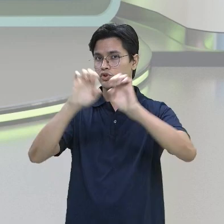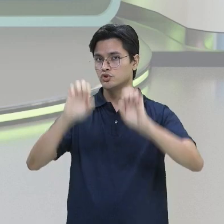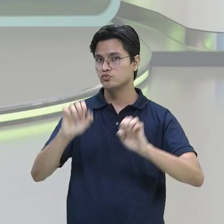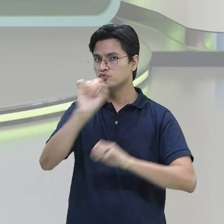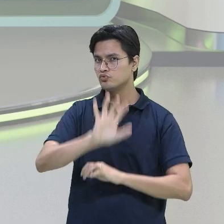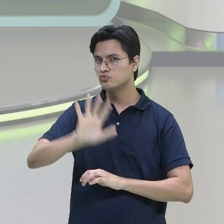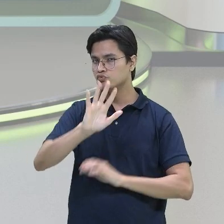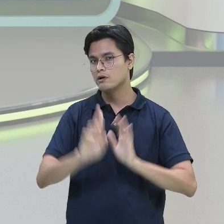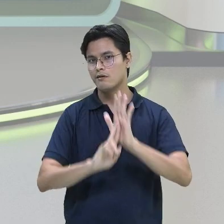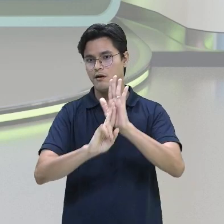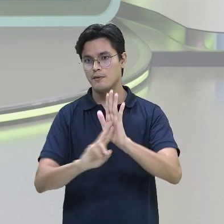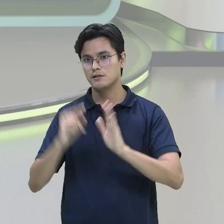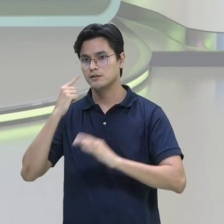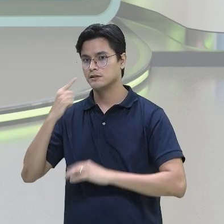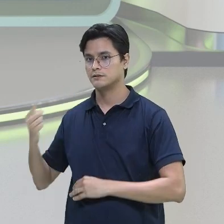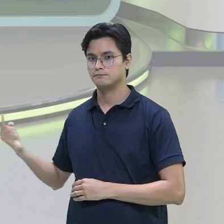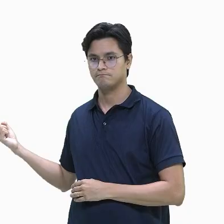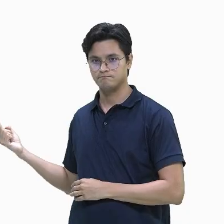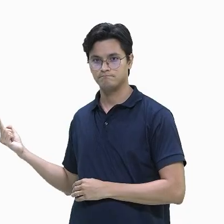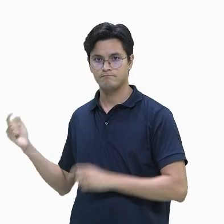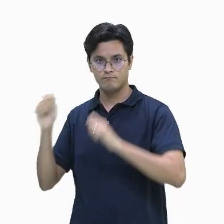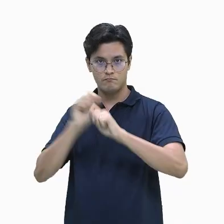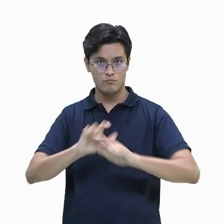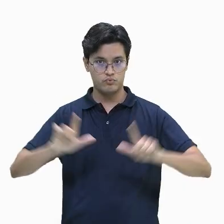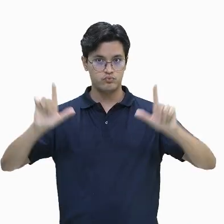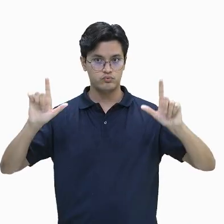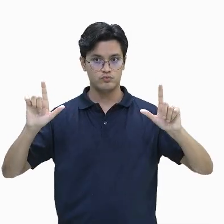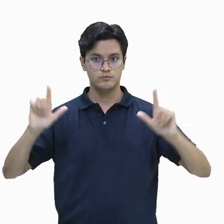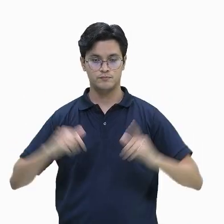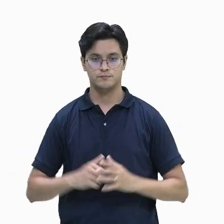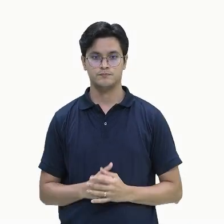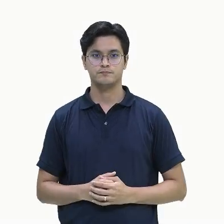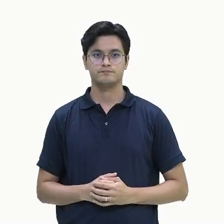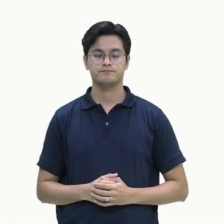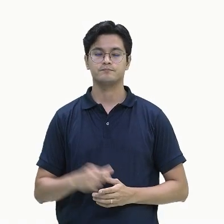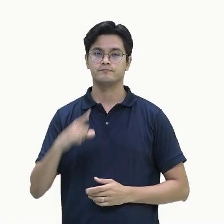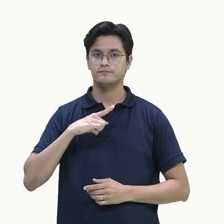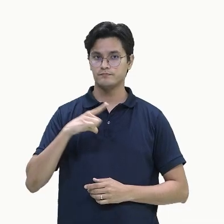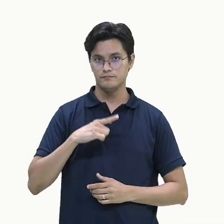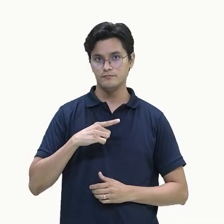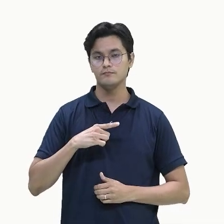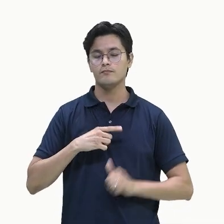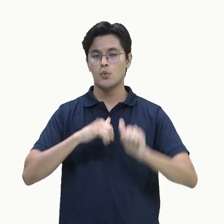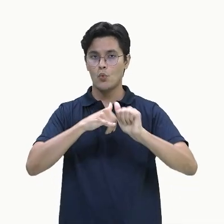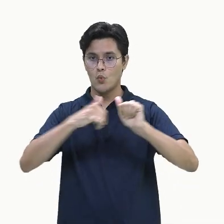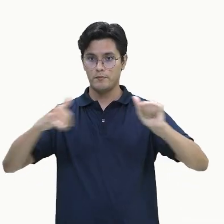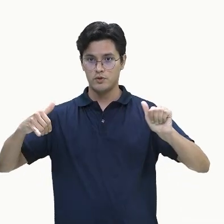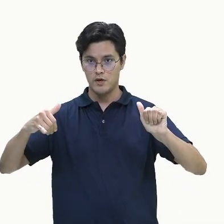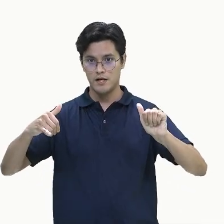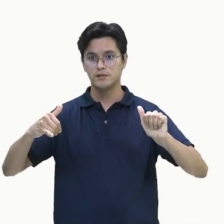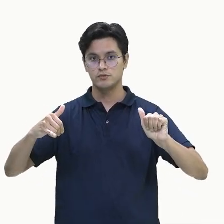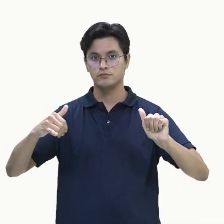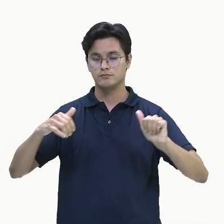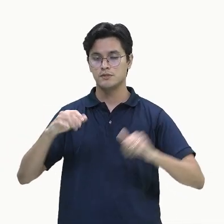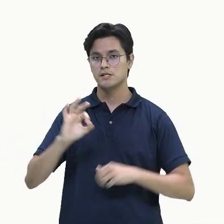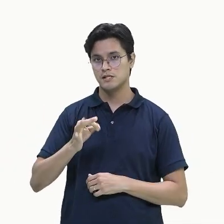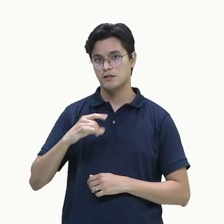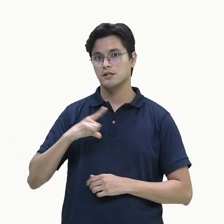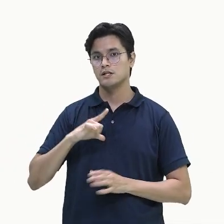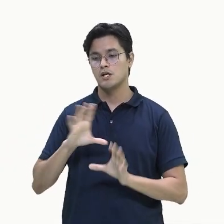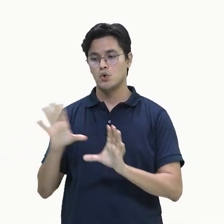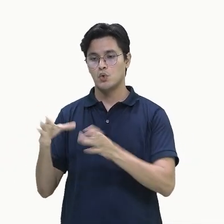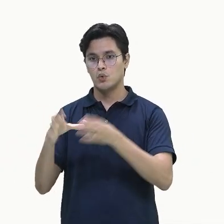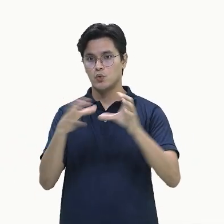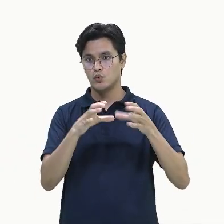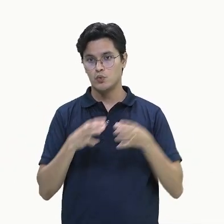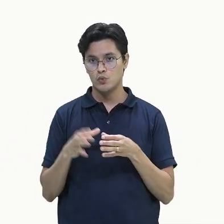ver ela mais de perto, dê uma olhada. Então nós temos aí o aminoácido, né, e os grupos funcionais que nós